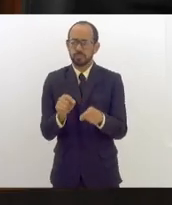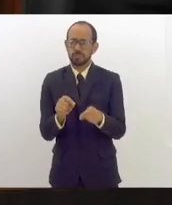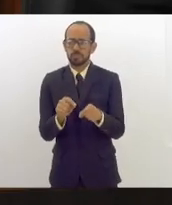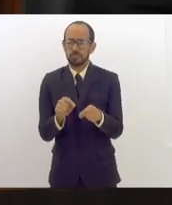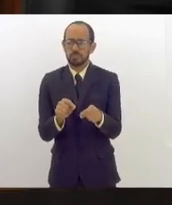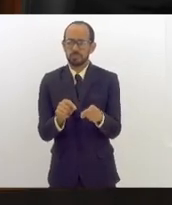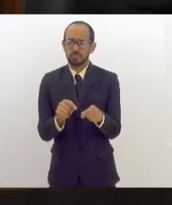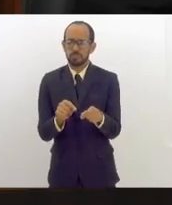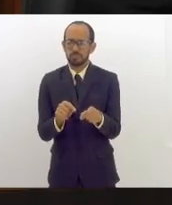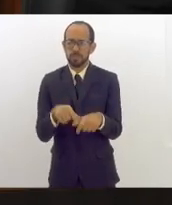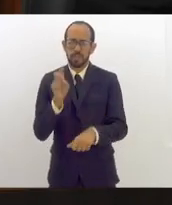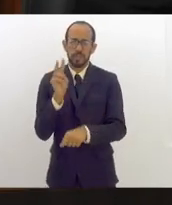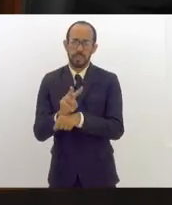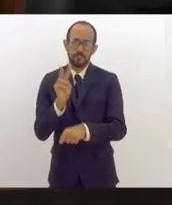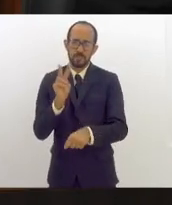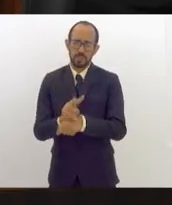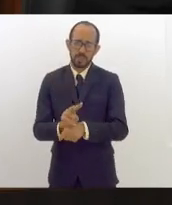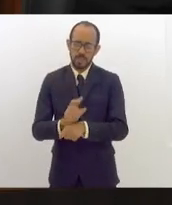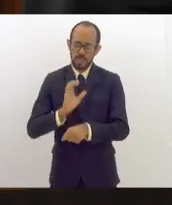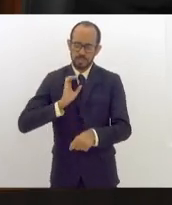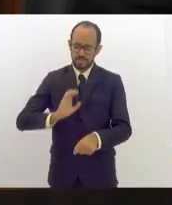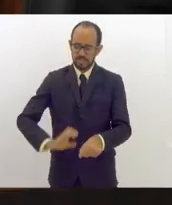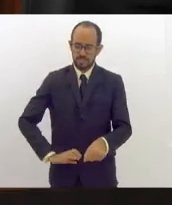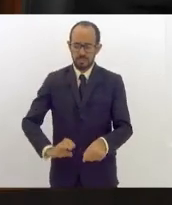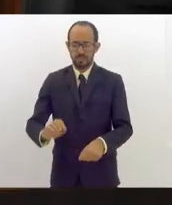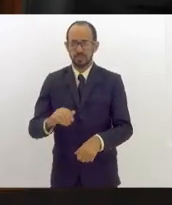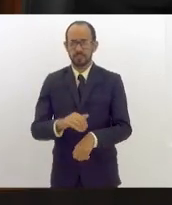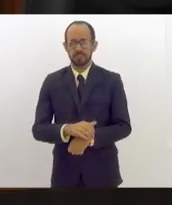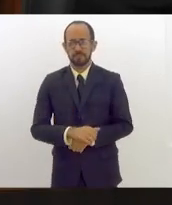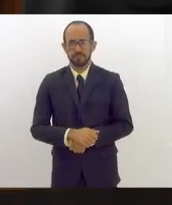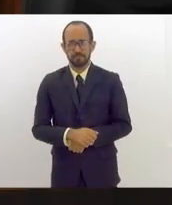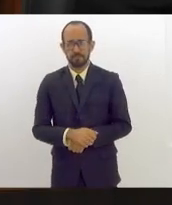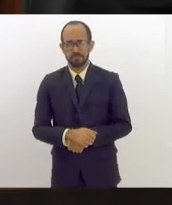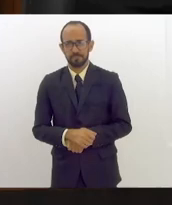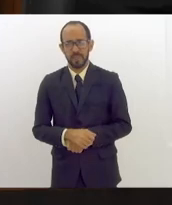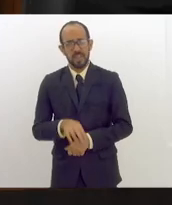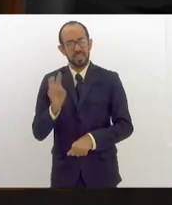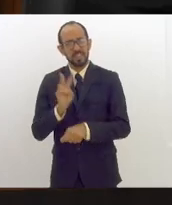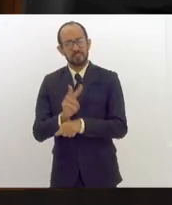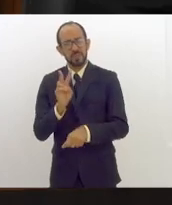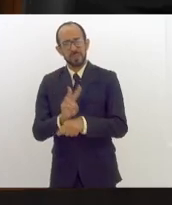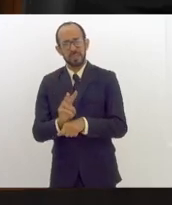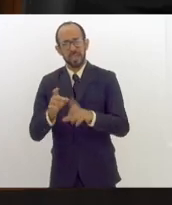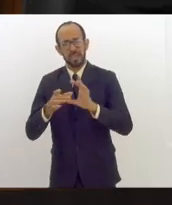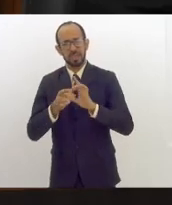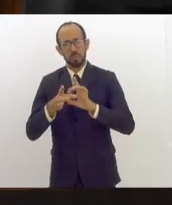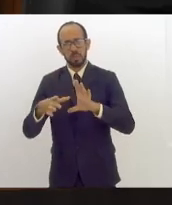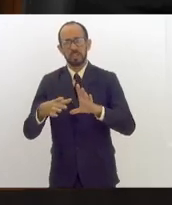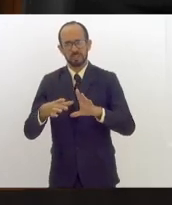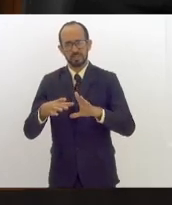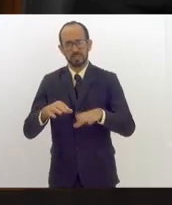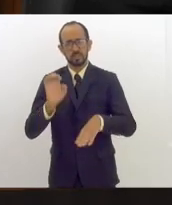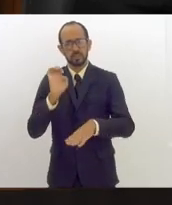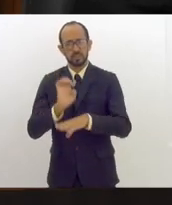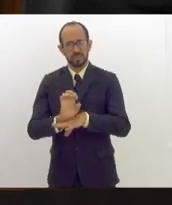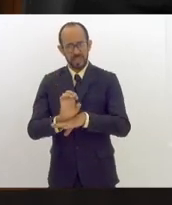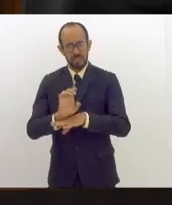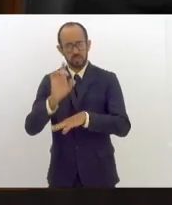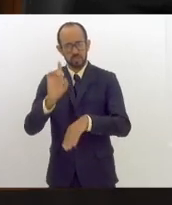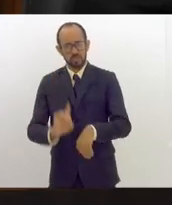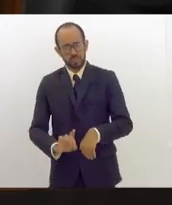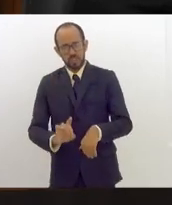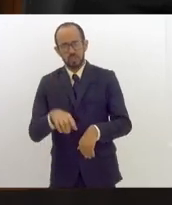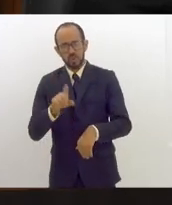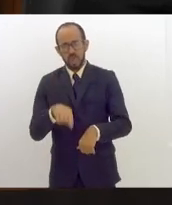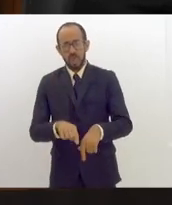vocês defender a cidadania defender a democracia defender o estado de direito é